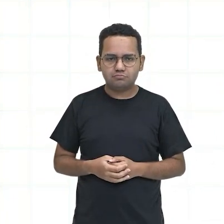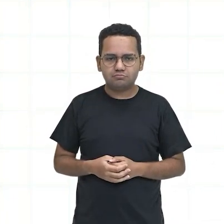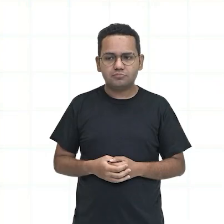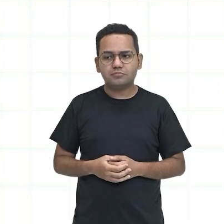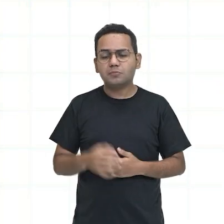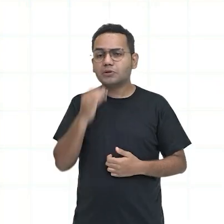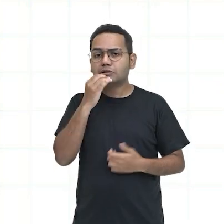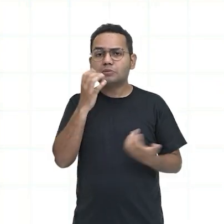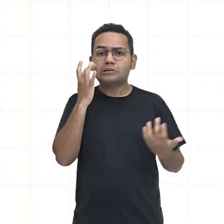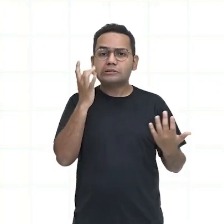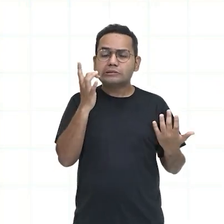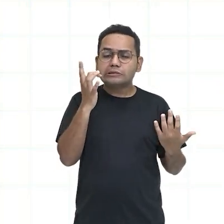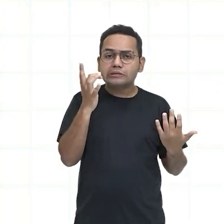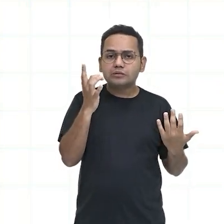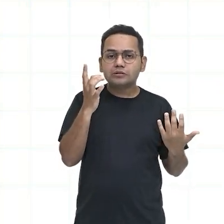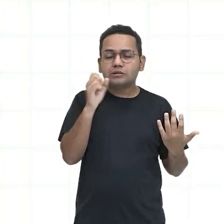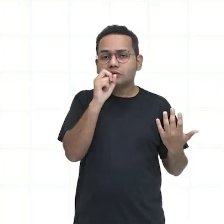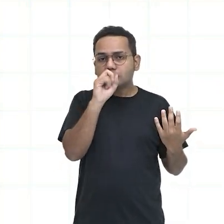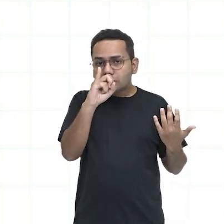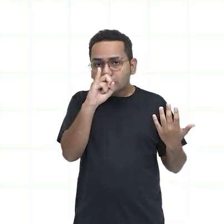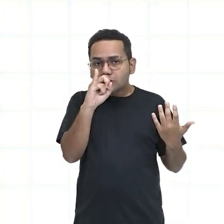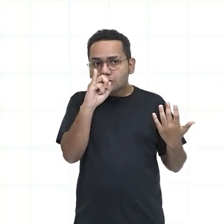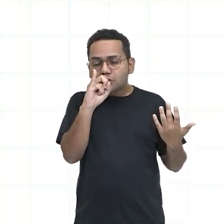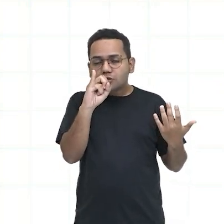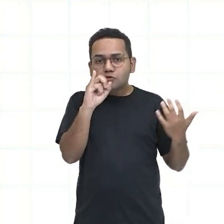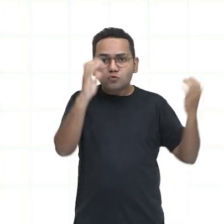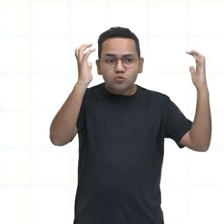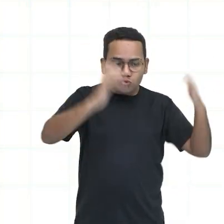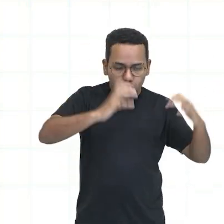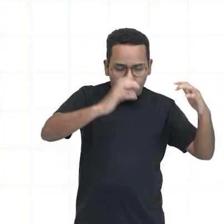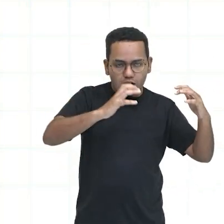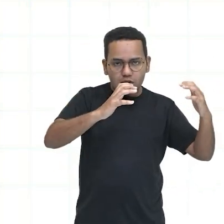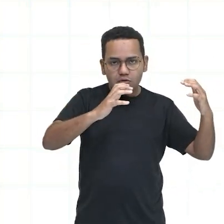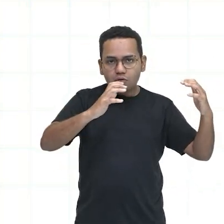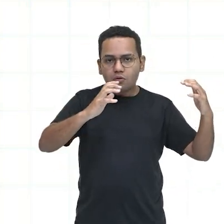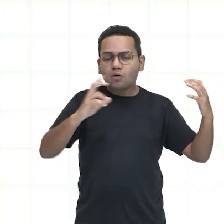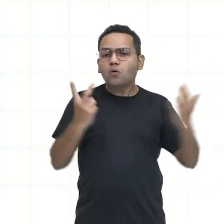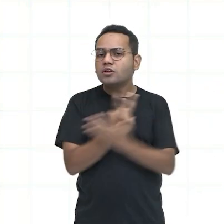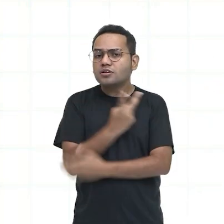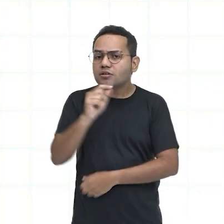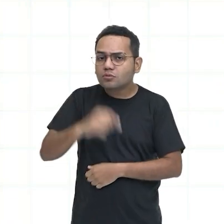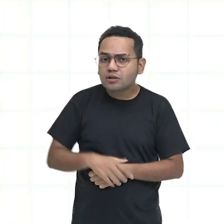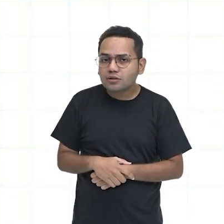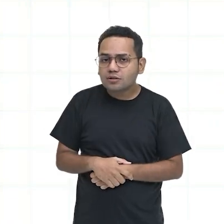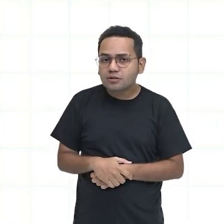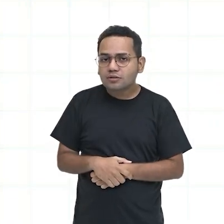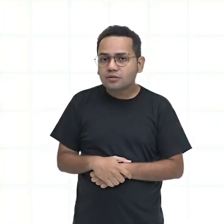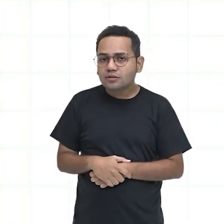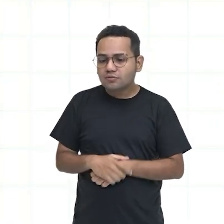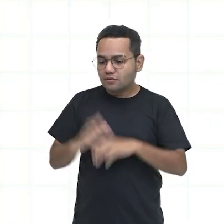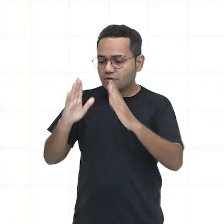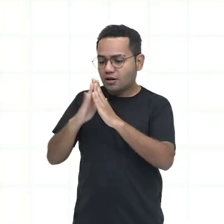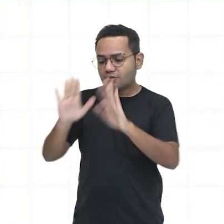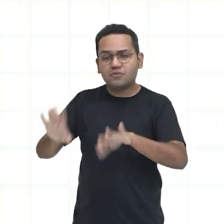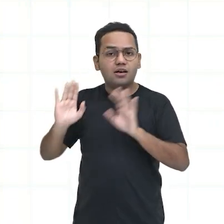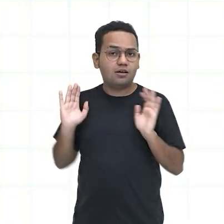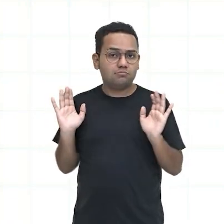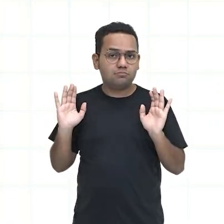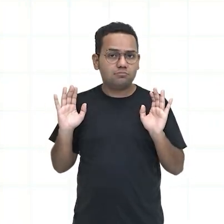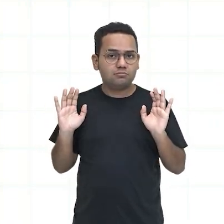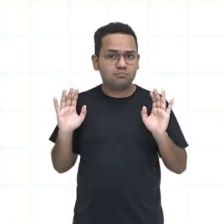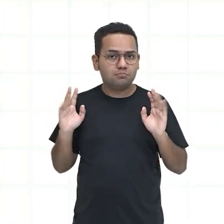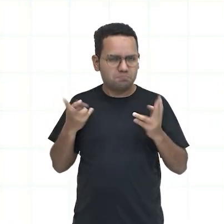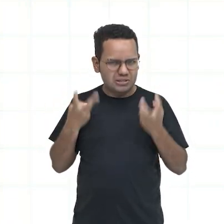chover, é uma condição. A consequência disso é que nós ficaremos em casa, né? Ficaremos dentro de casa. Então, a segunda oração só vai